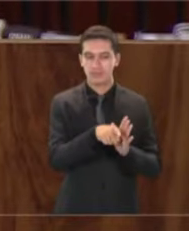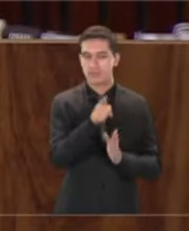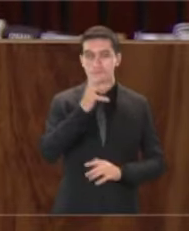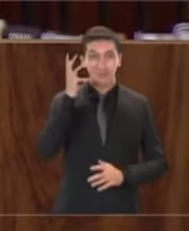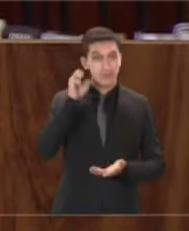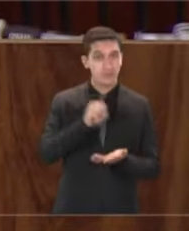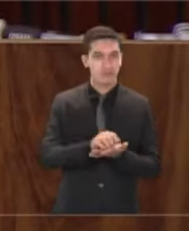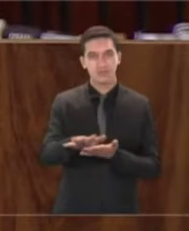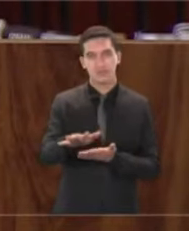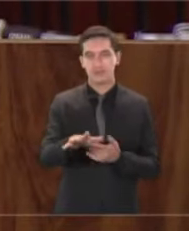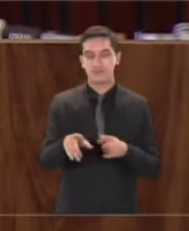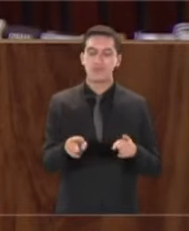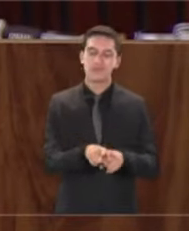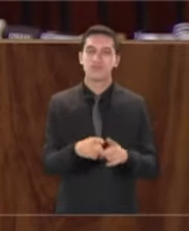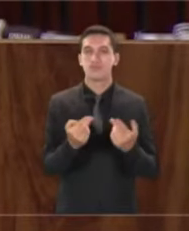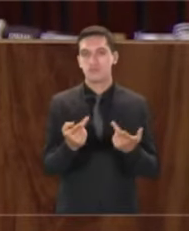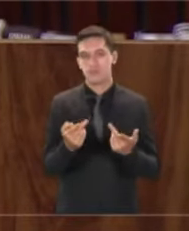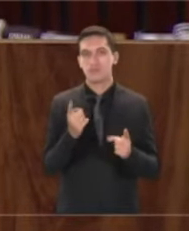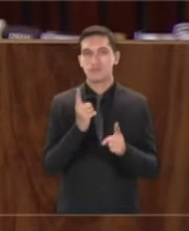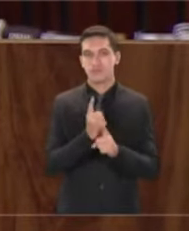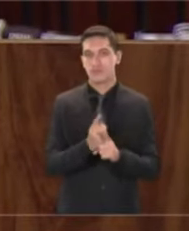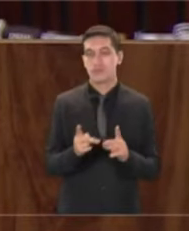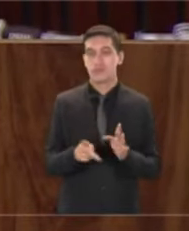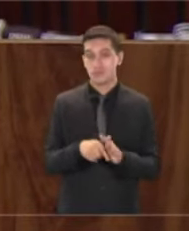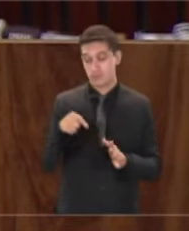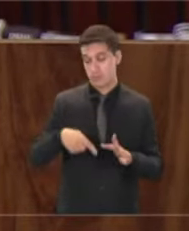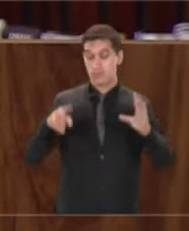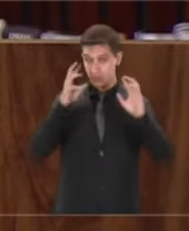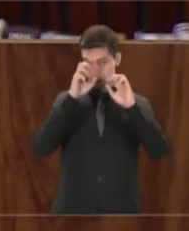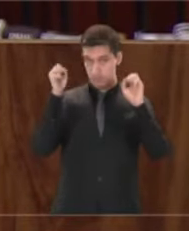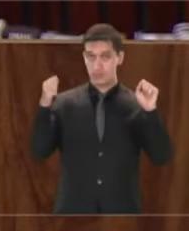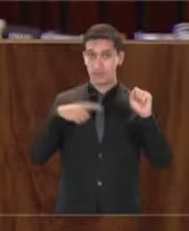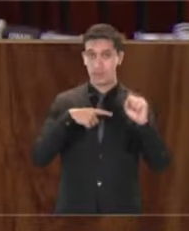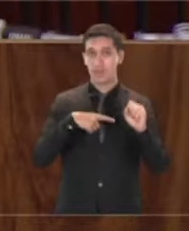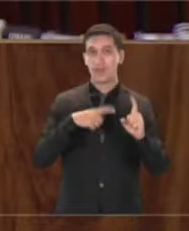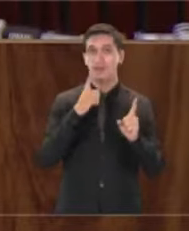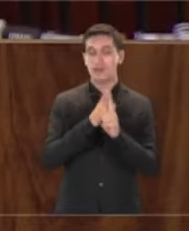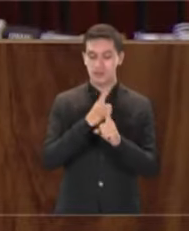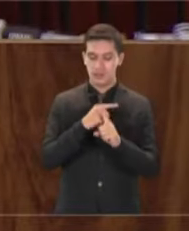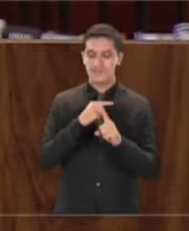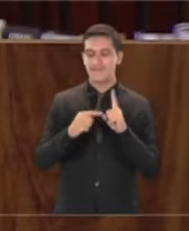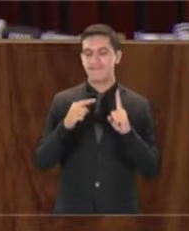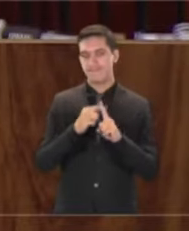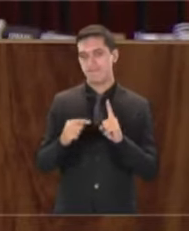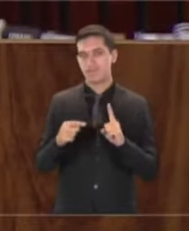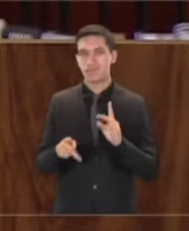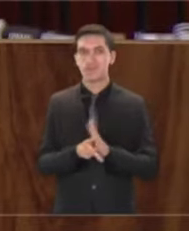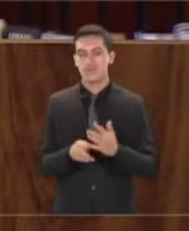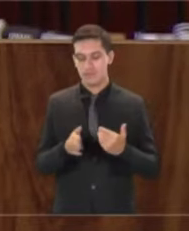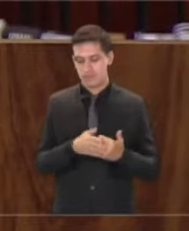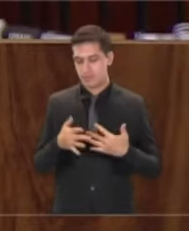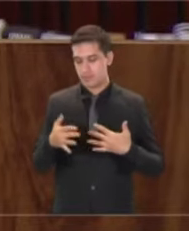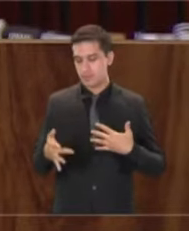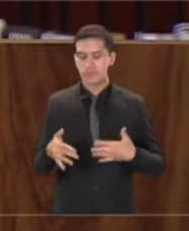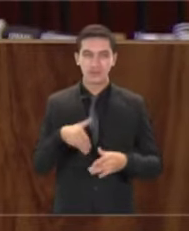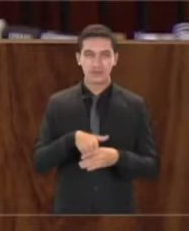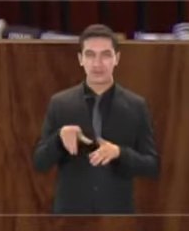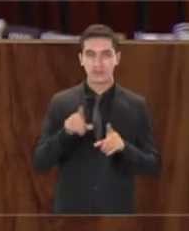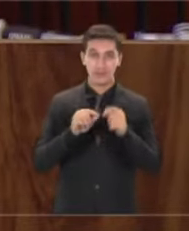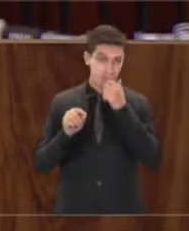B. disseminar que este tribunal atuou de forma parcial ao longo do período